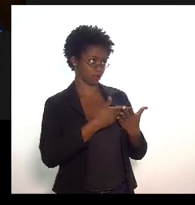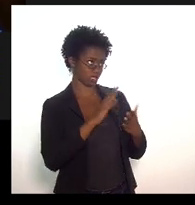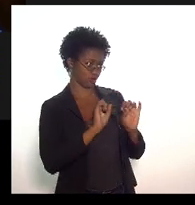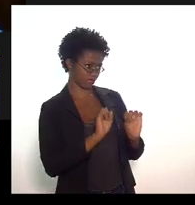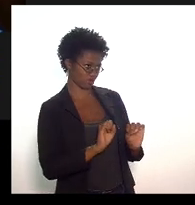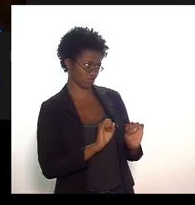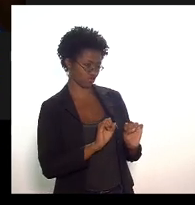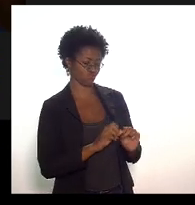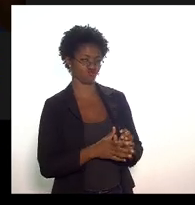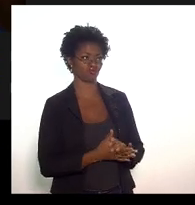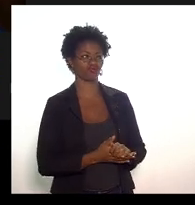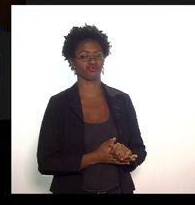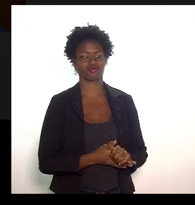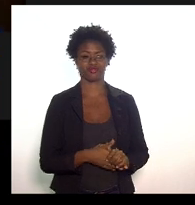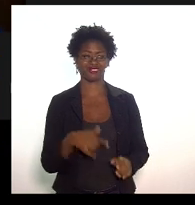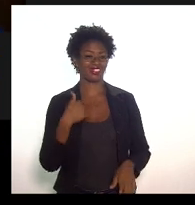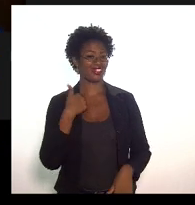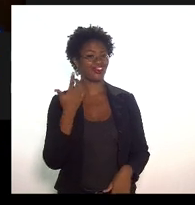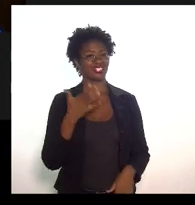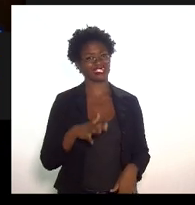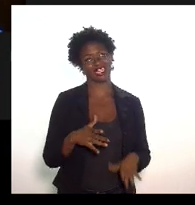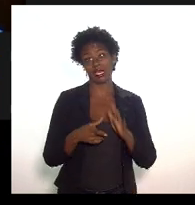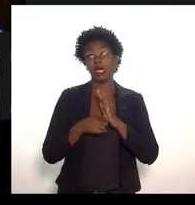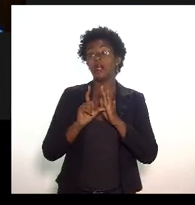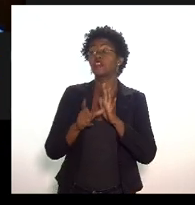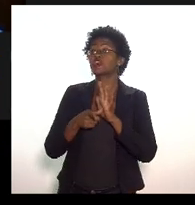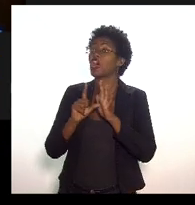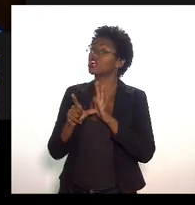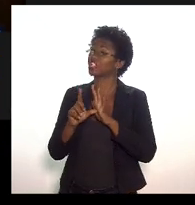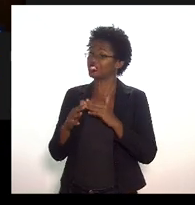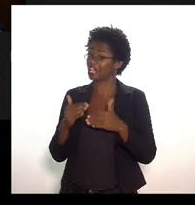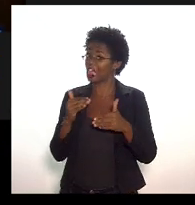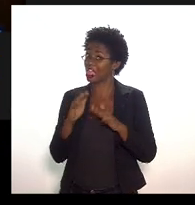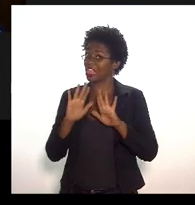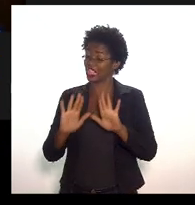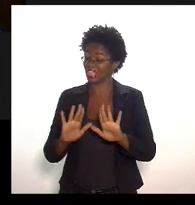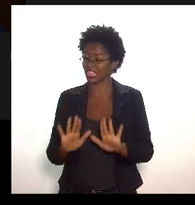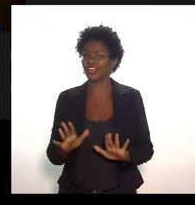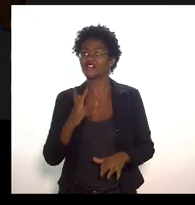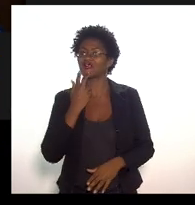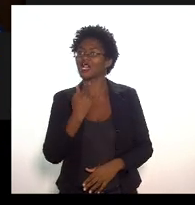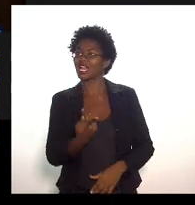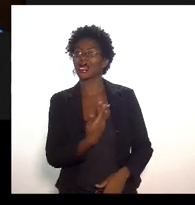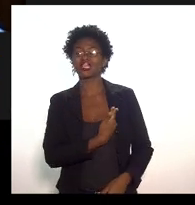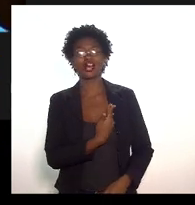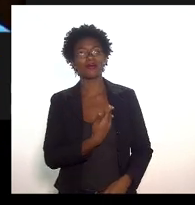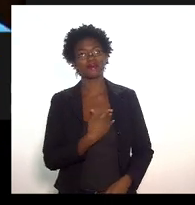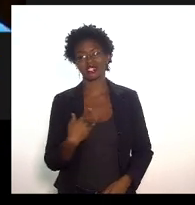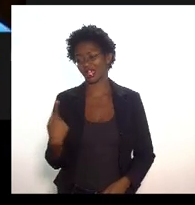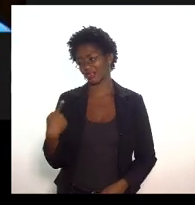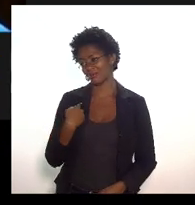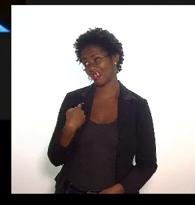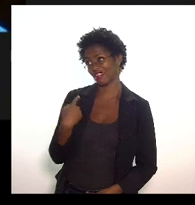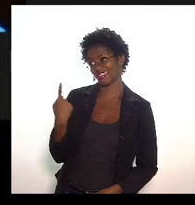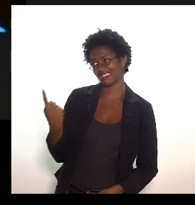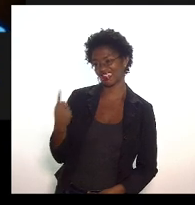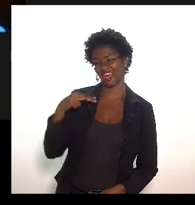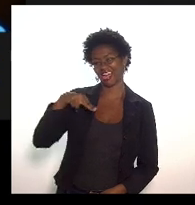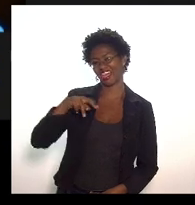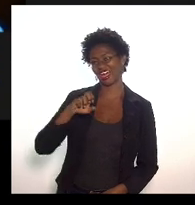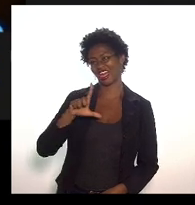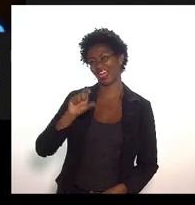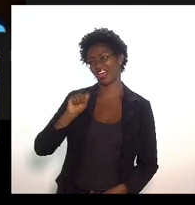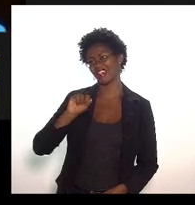Eu não quis, antes de mais nada, né, falar da nossa amizade, minha e do Nelsinho. Nós